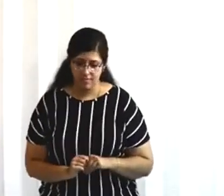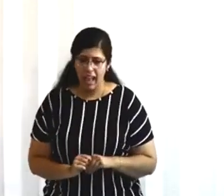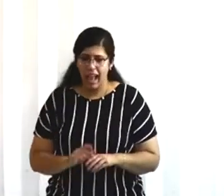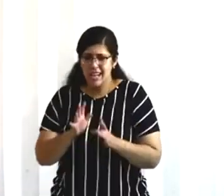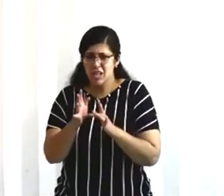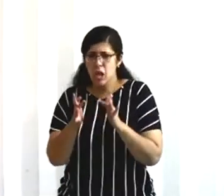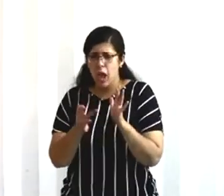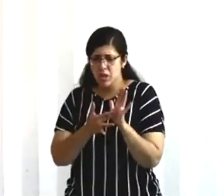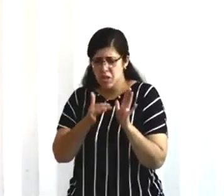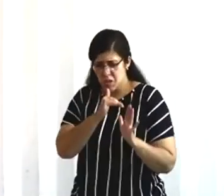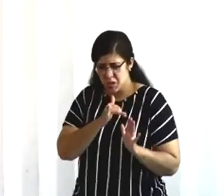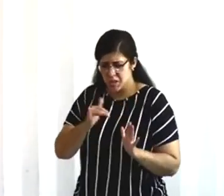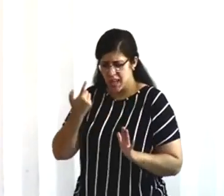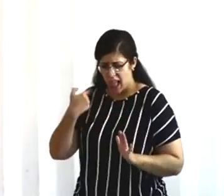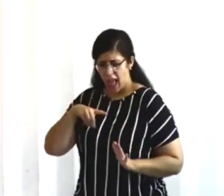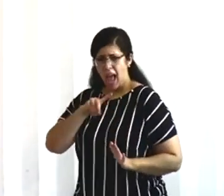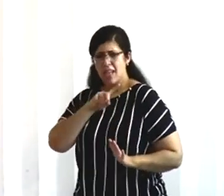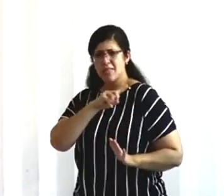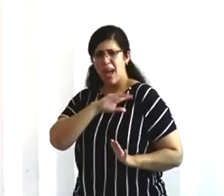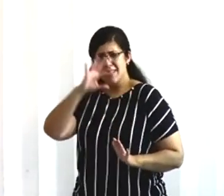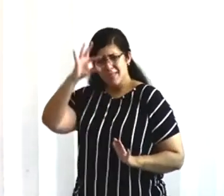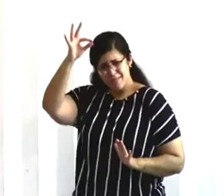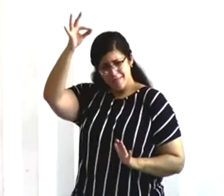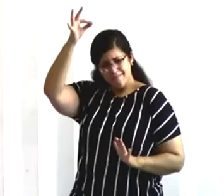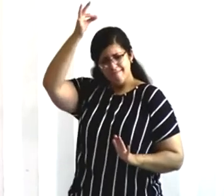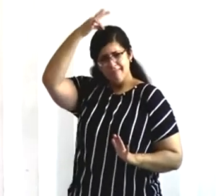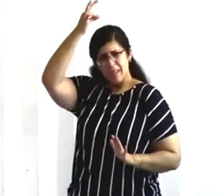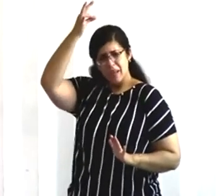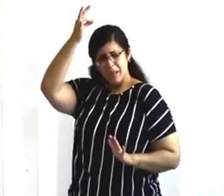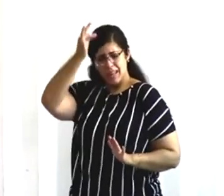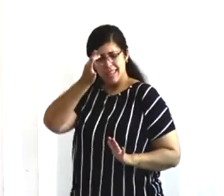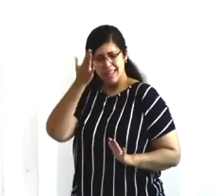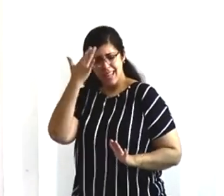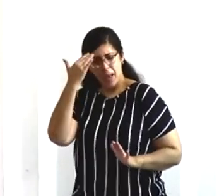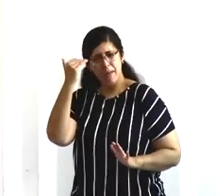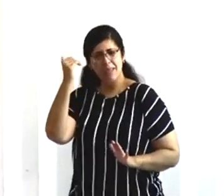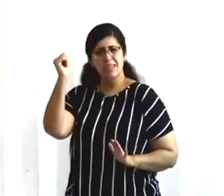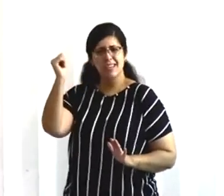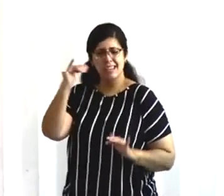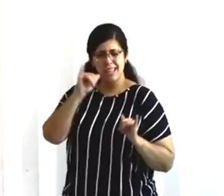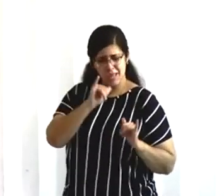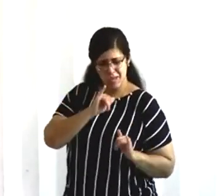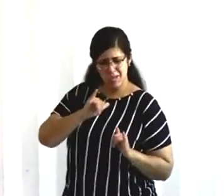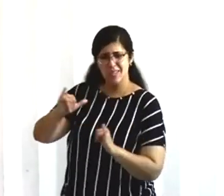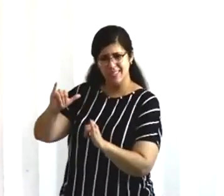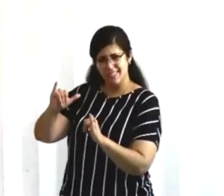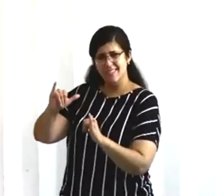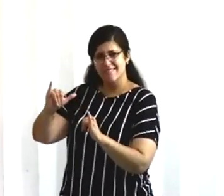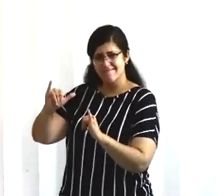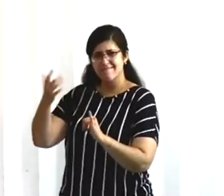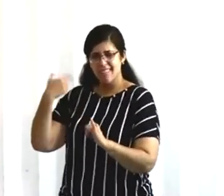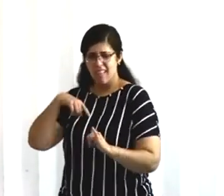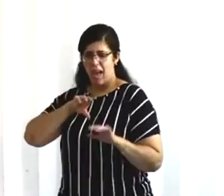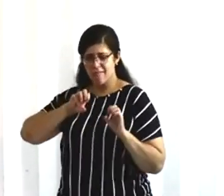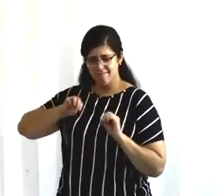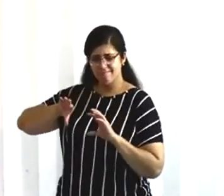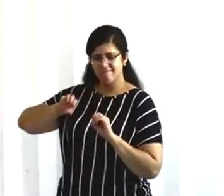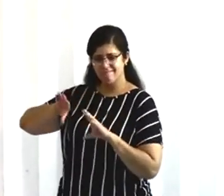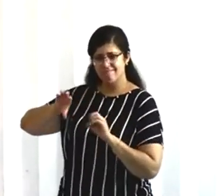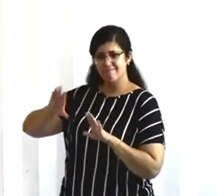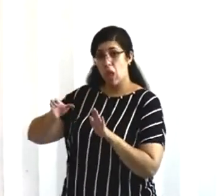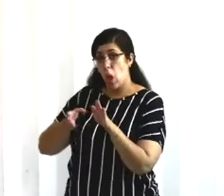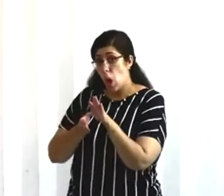para nós do espírito de sabedoria do nosso Senhor Jesus. Ele tem em si os